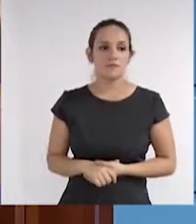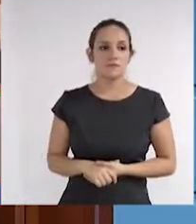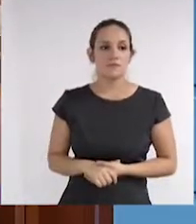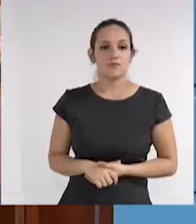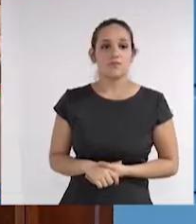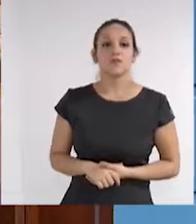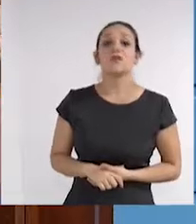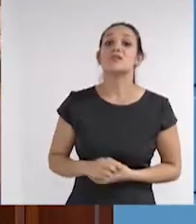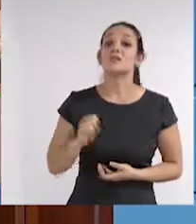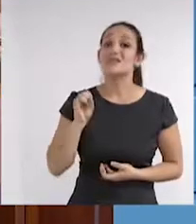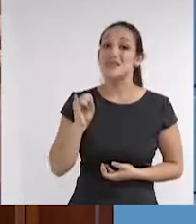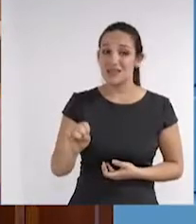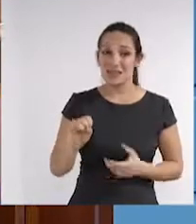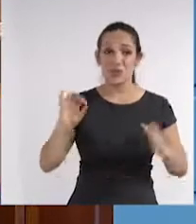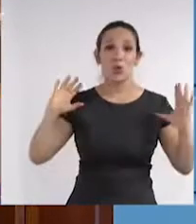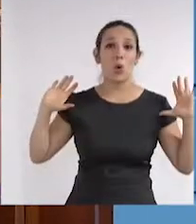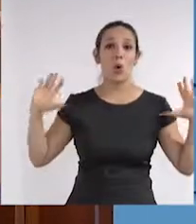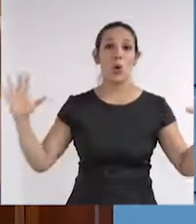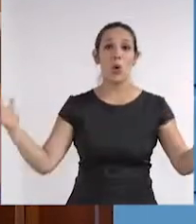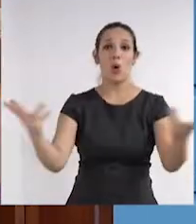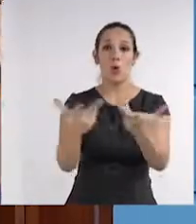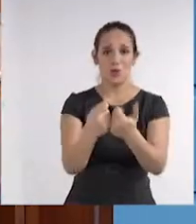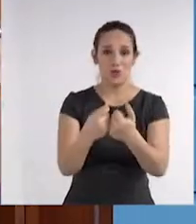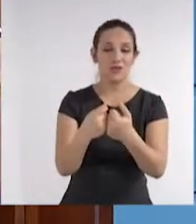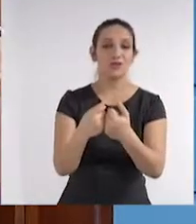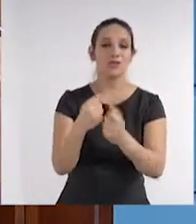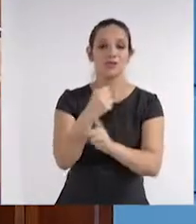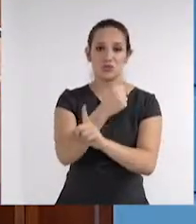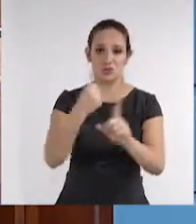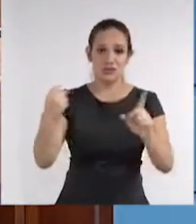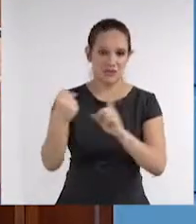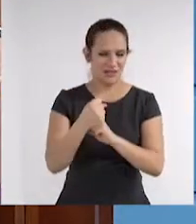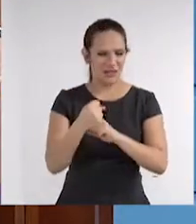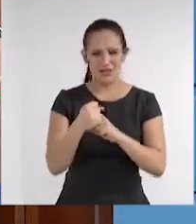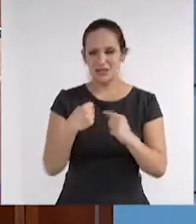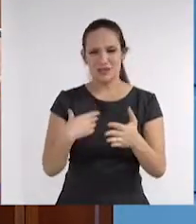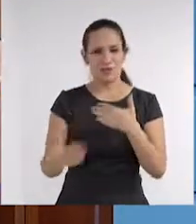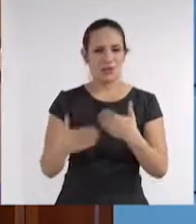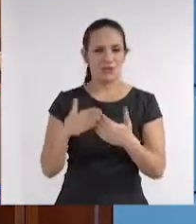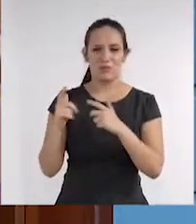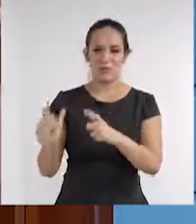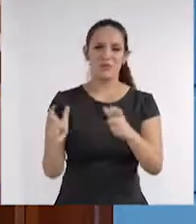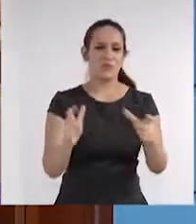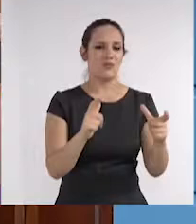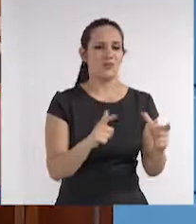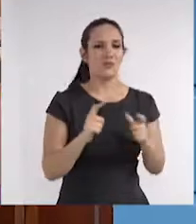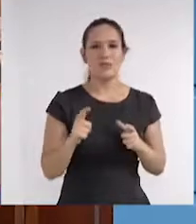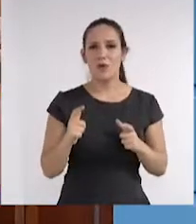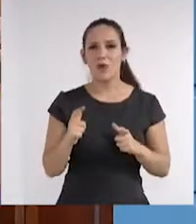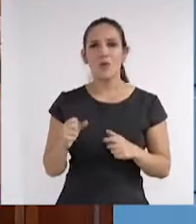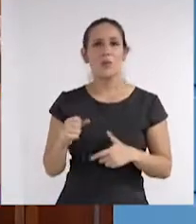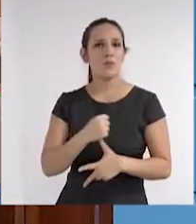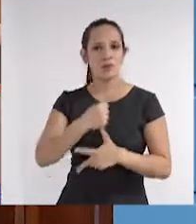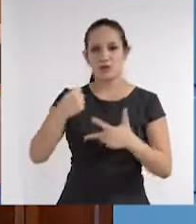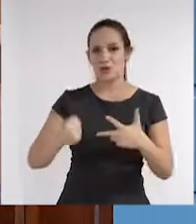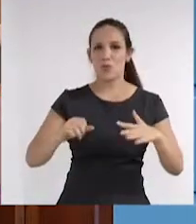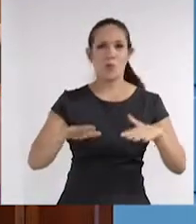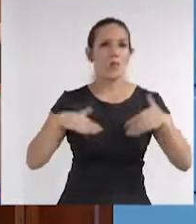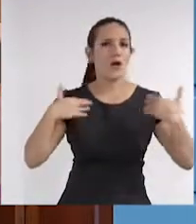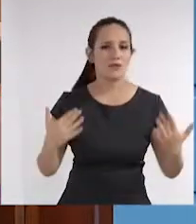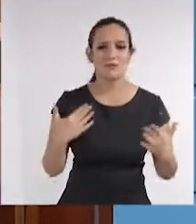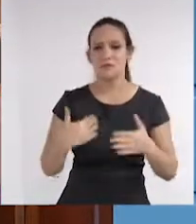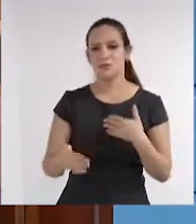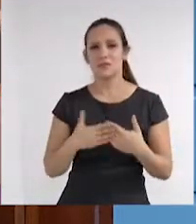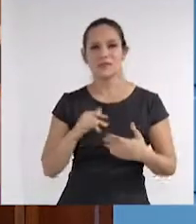um esforço de todos os segmentos da sociedade, todos os setores da sociedade, seja